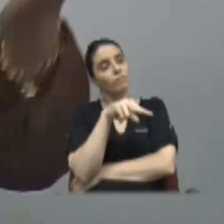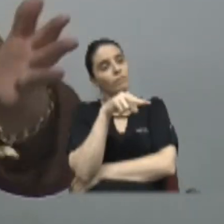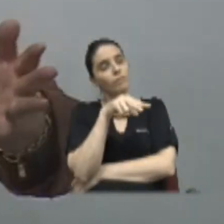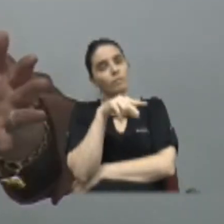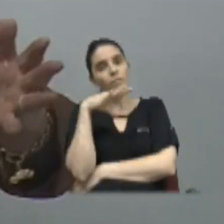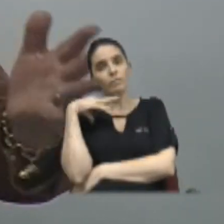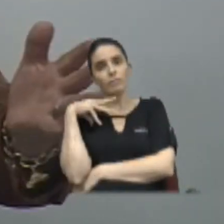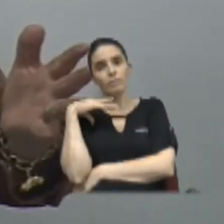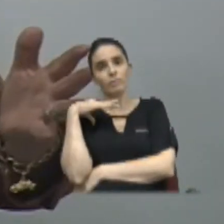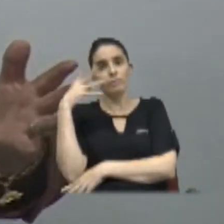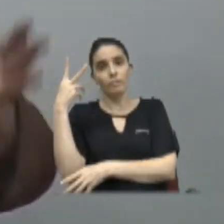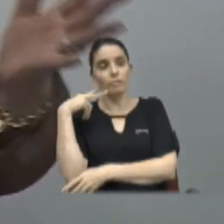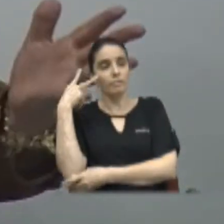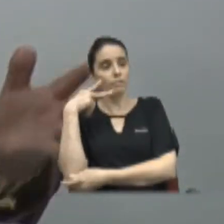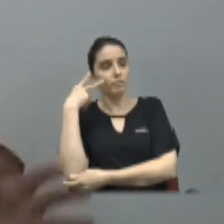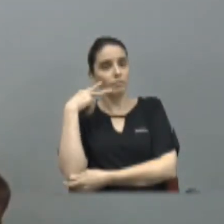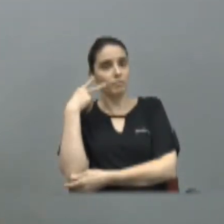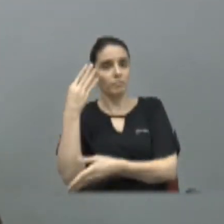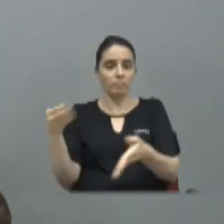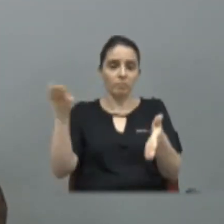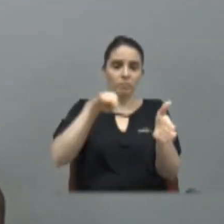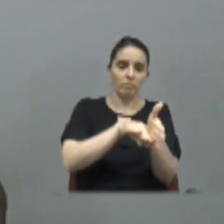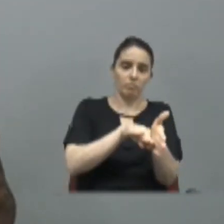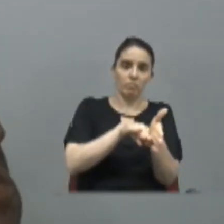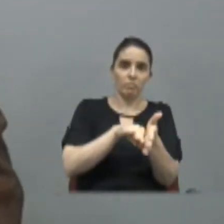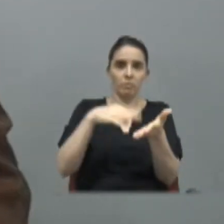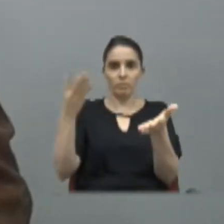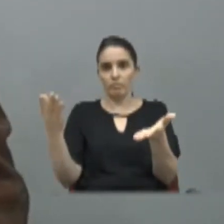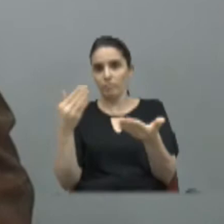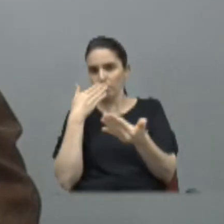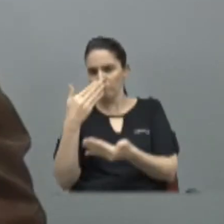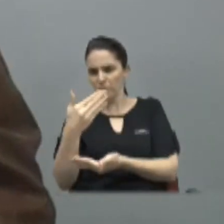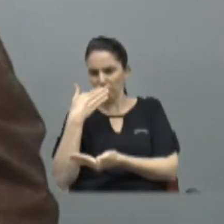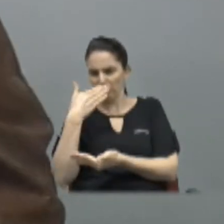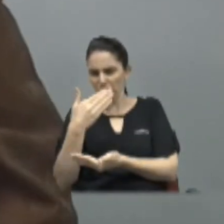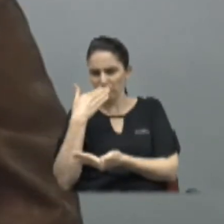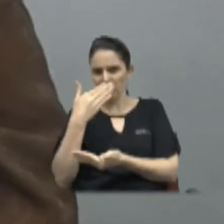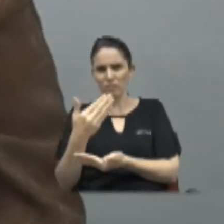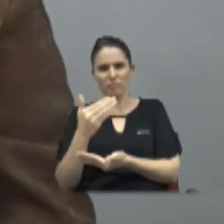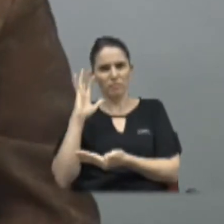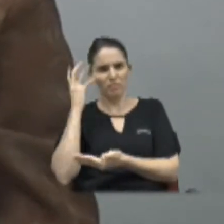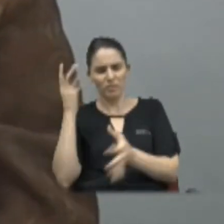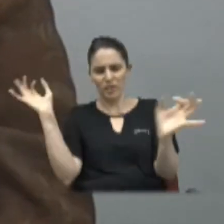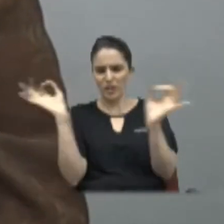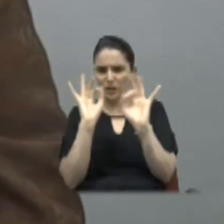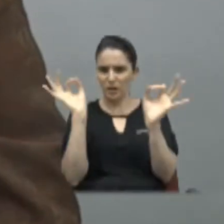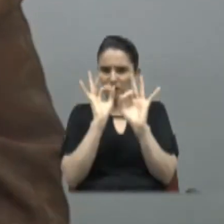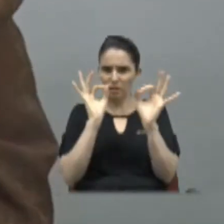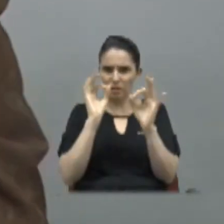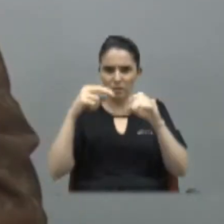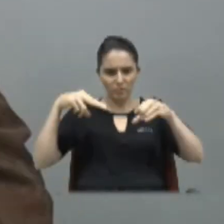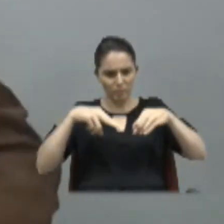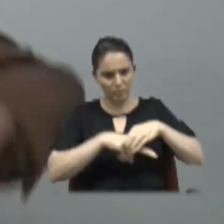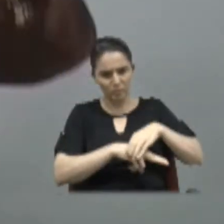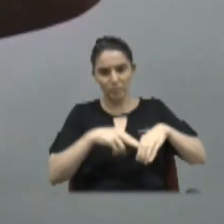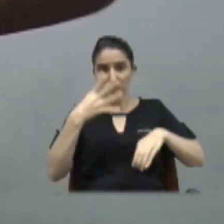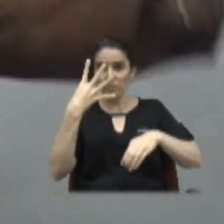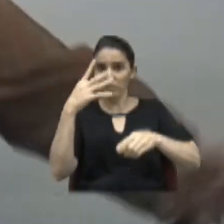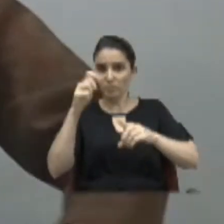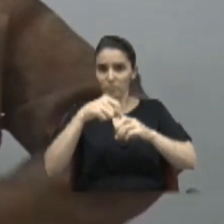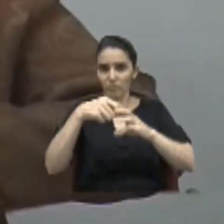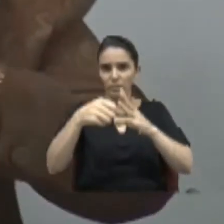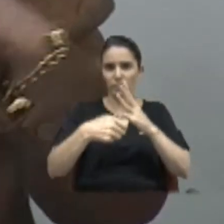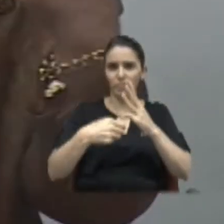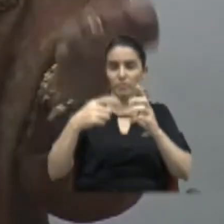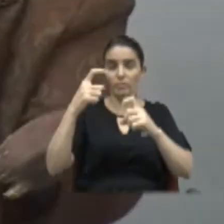os vereadores aqui, vindo aqui, solicitando isso, solicitando, e nada acontece. Ressonância já faz 4 meses, e oftalmologista, e aí